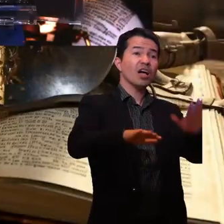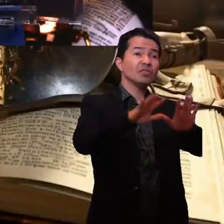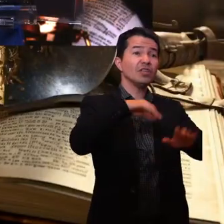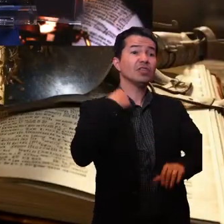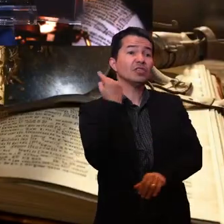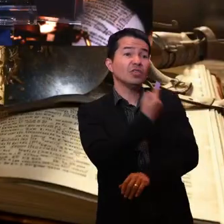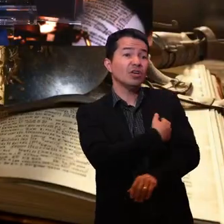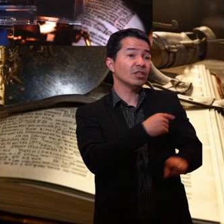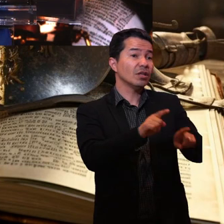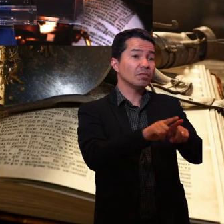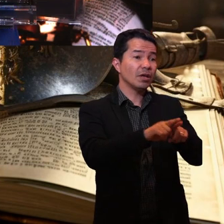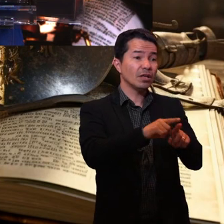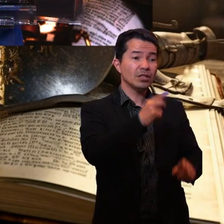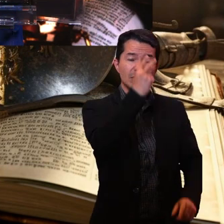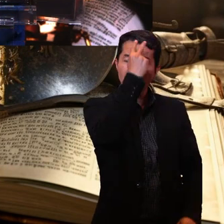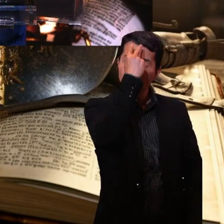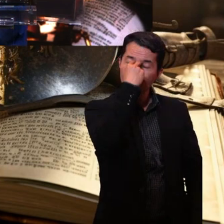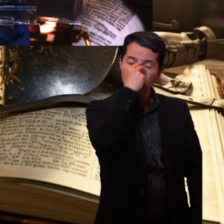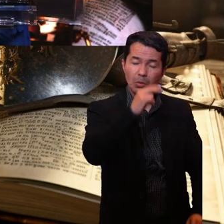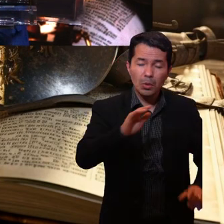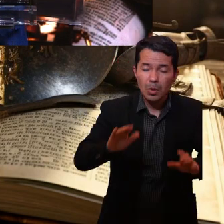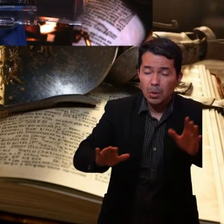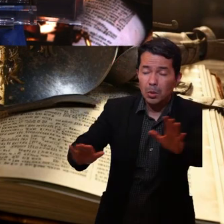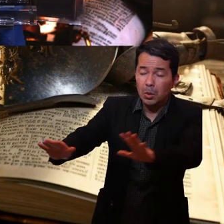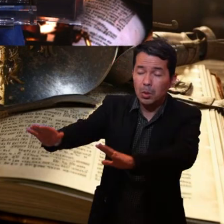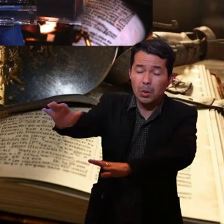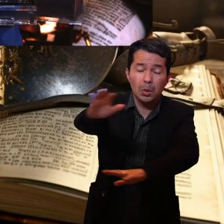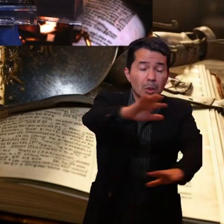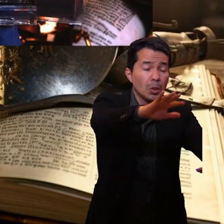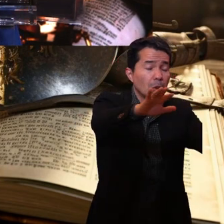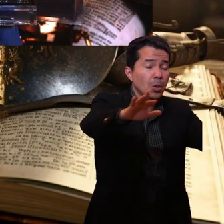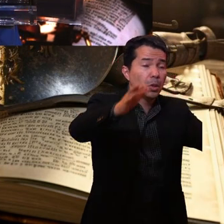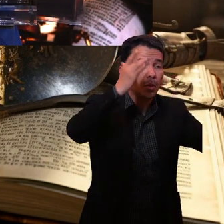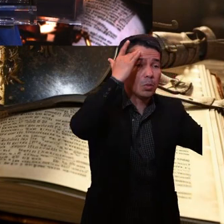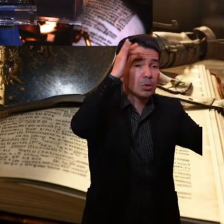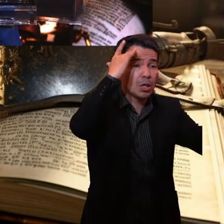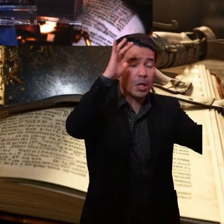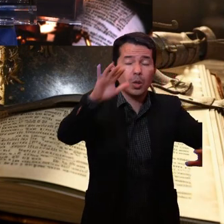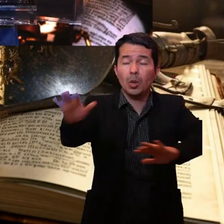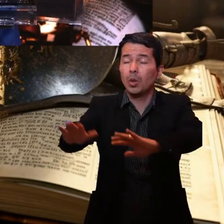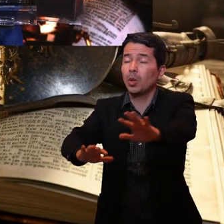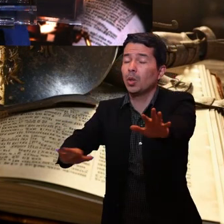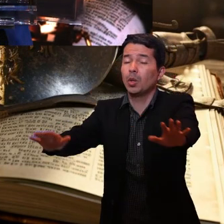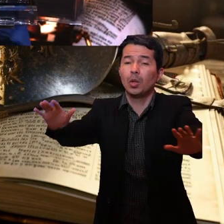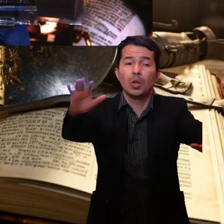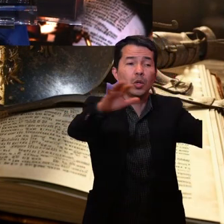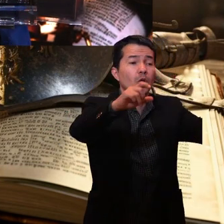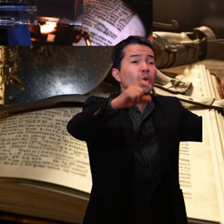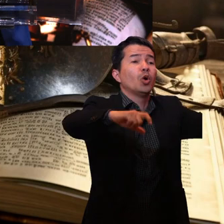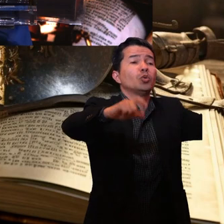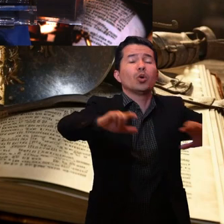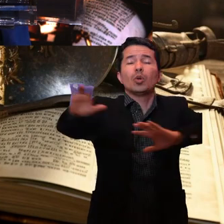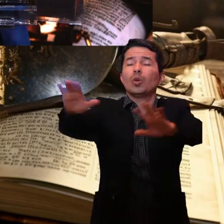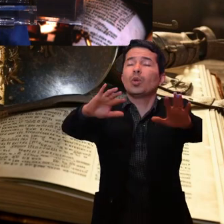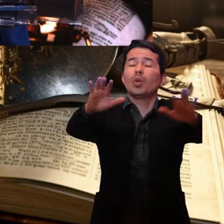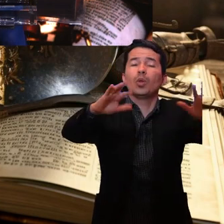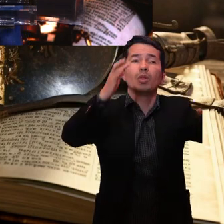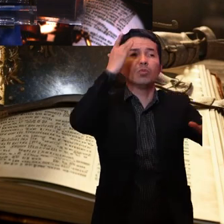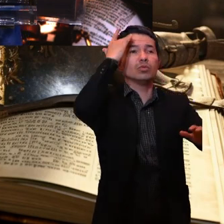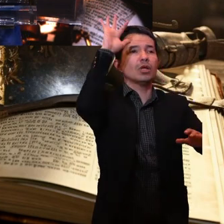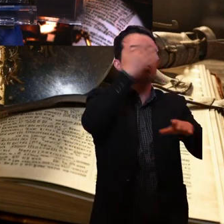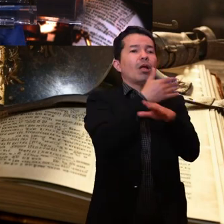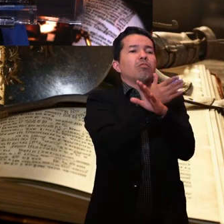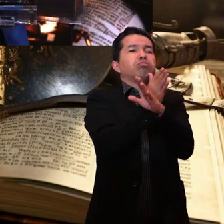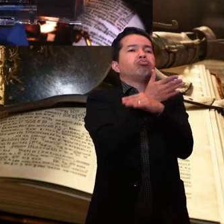tateando o caminho. Versículo 10 diz: como cego caminhamos apalpando o muro, tateamos como quem não tem